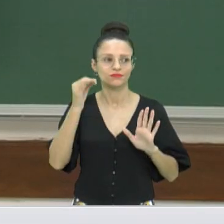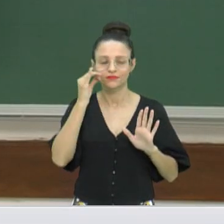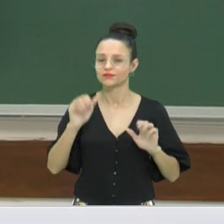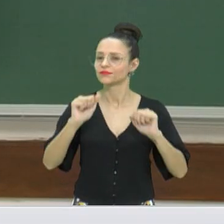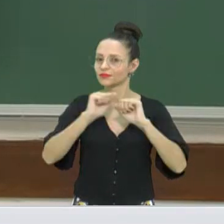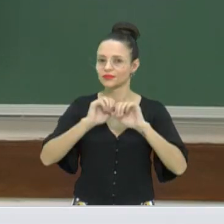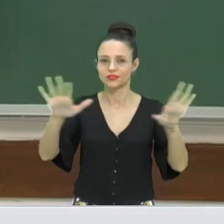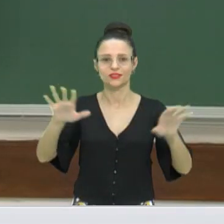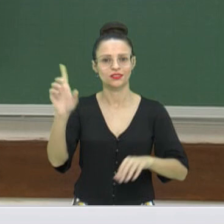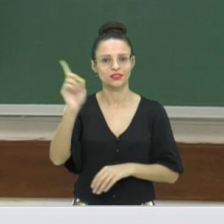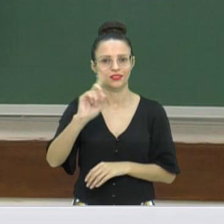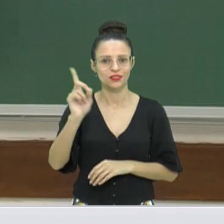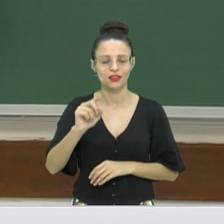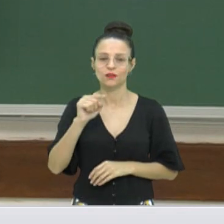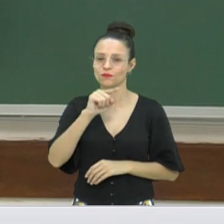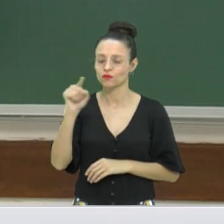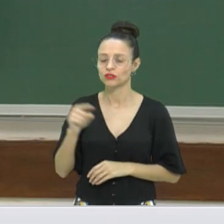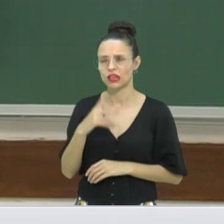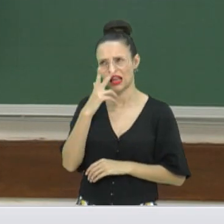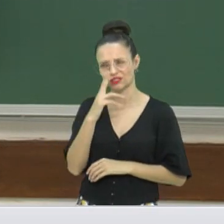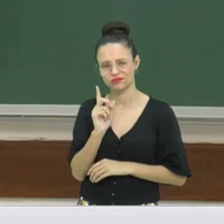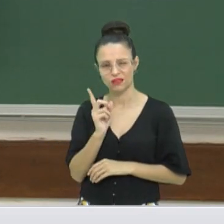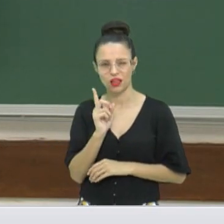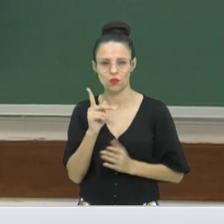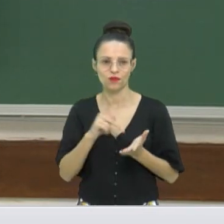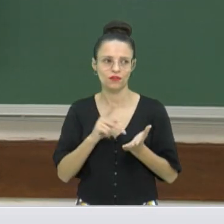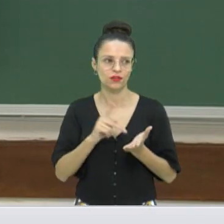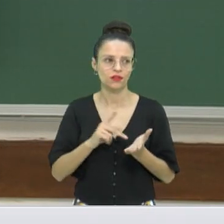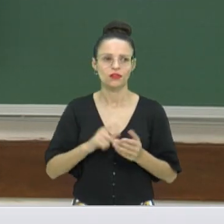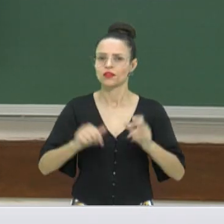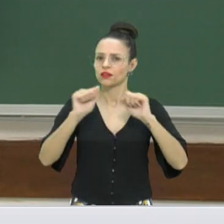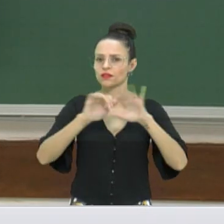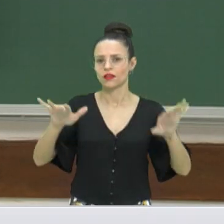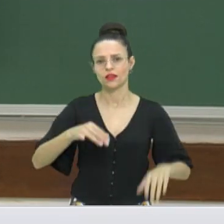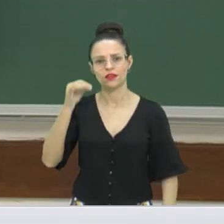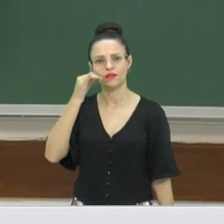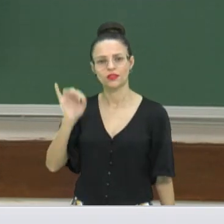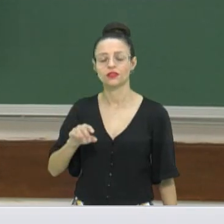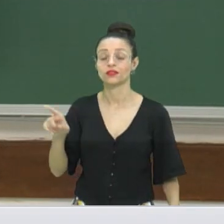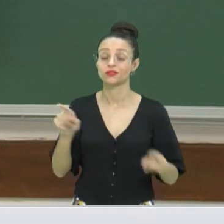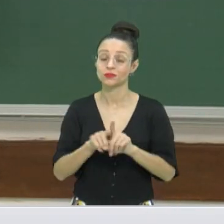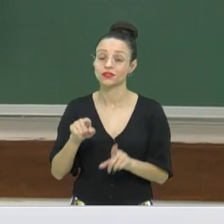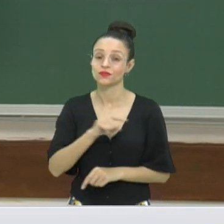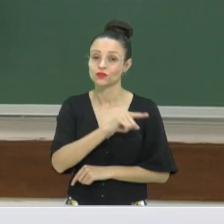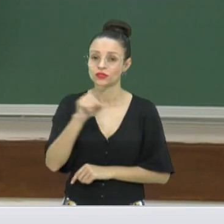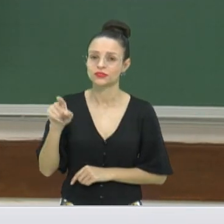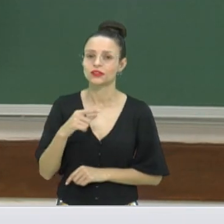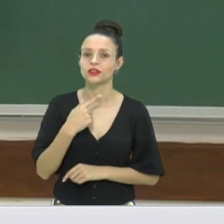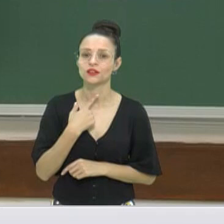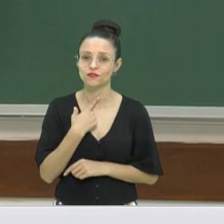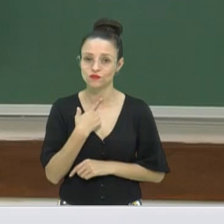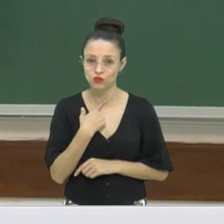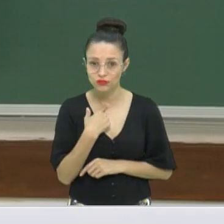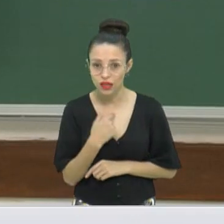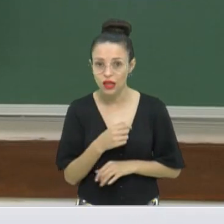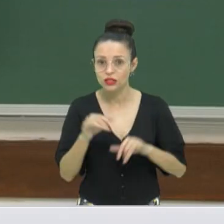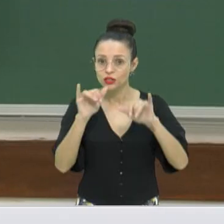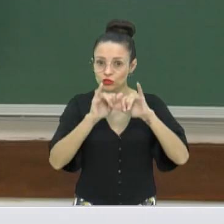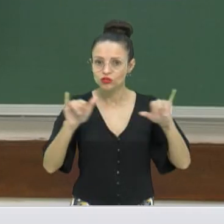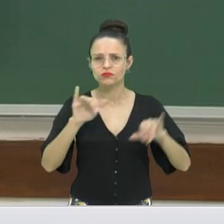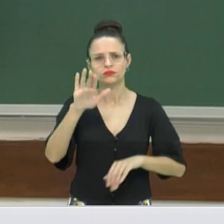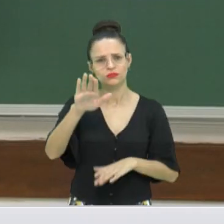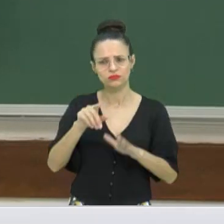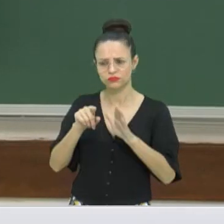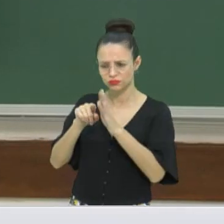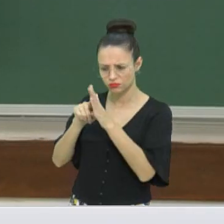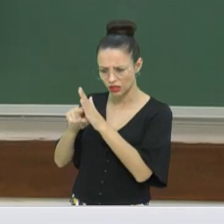compartilhe. Não mande uma notícia que você acha que pode não ser verdadeira. E é claro, você tem muita vontade de mandar essa notícia, vai